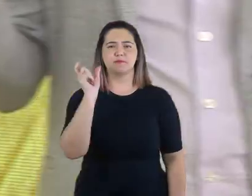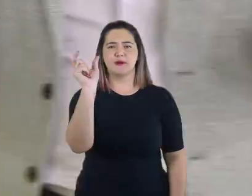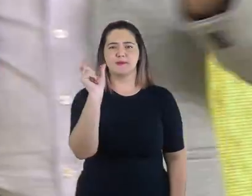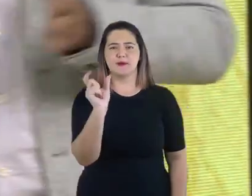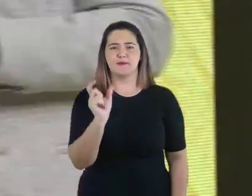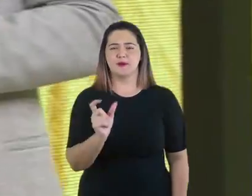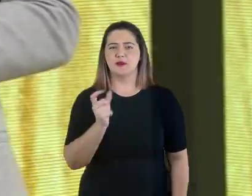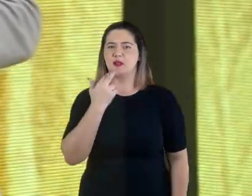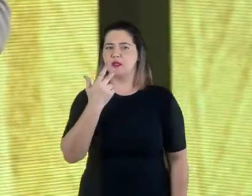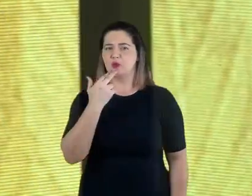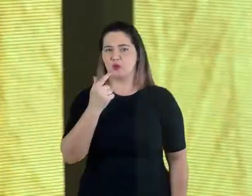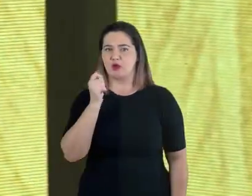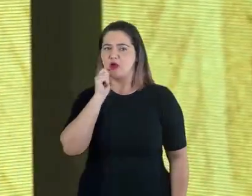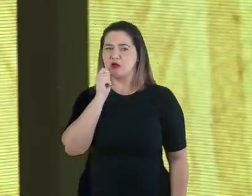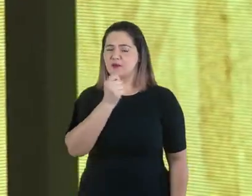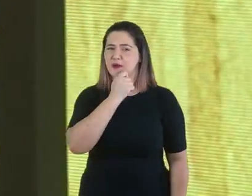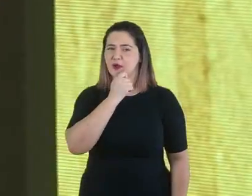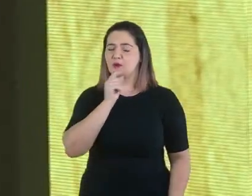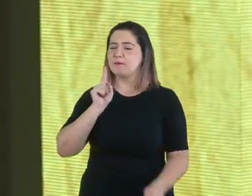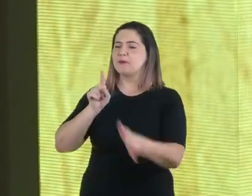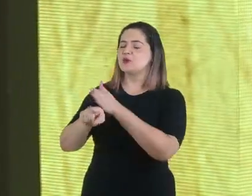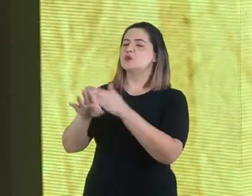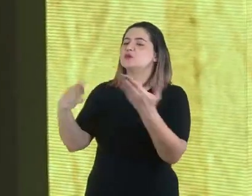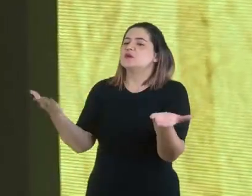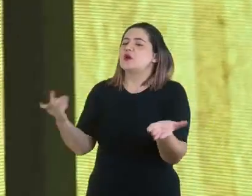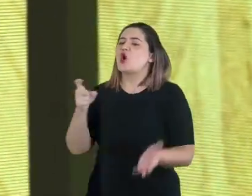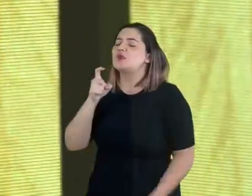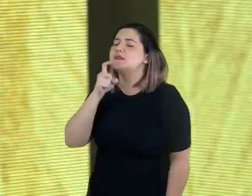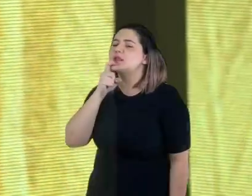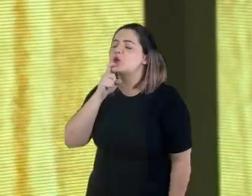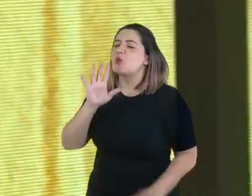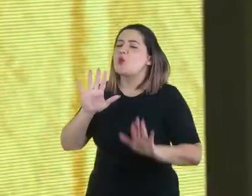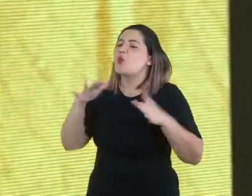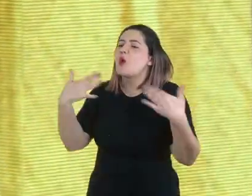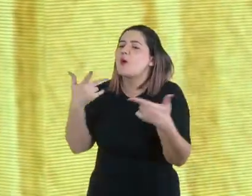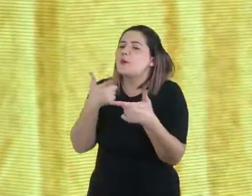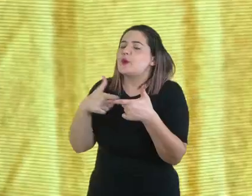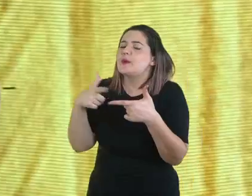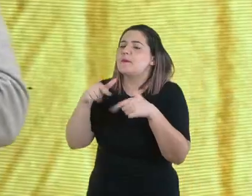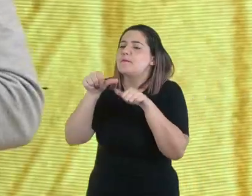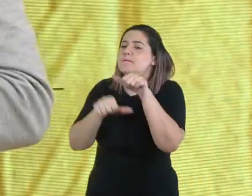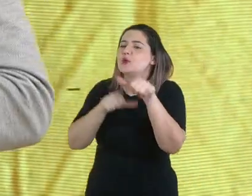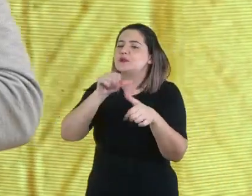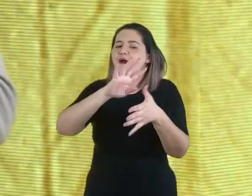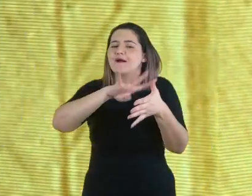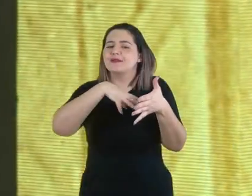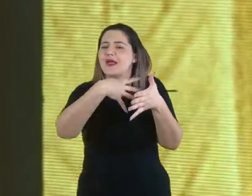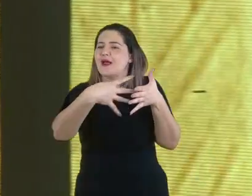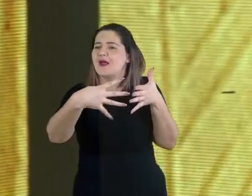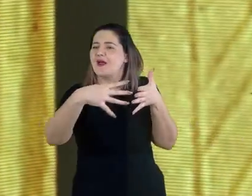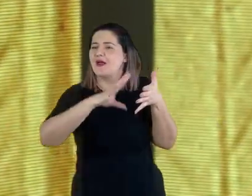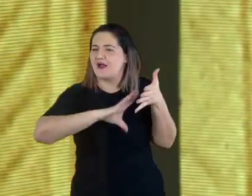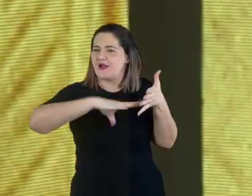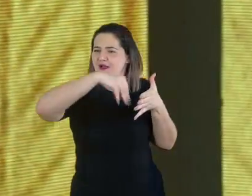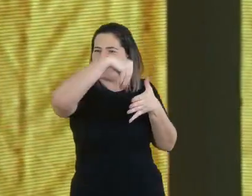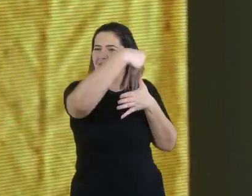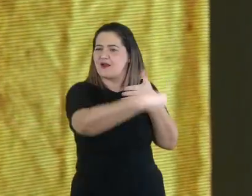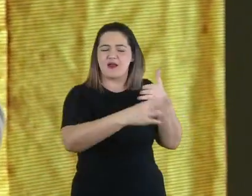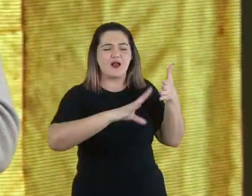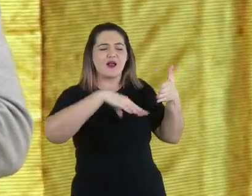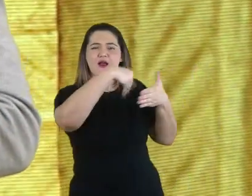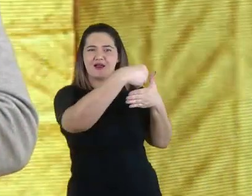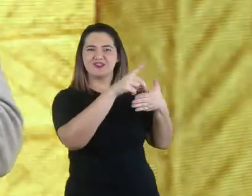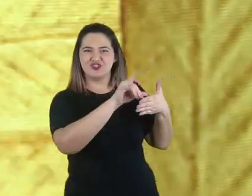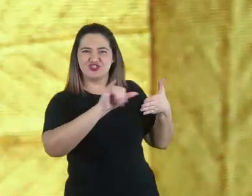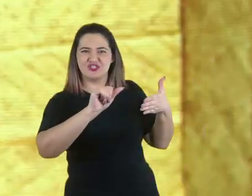você pode me perguntar, Rodrigo, mas qual o problema em alterar ou mudar os calendários? Eu vou explicar para você. É que isto